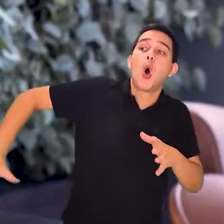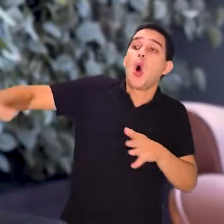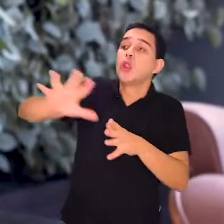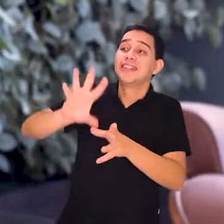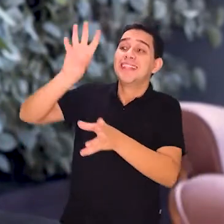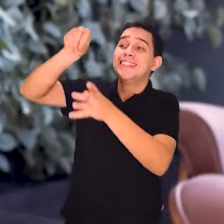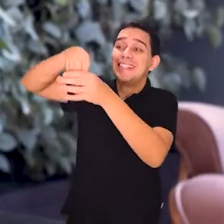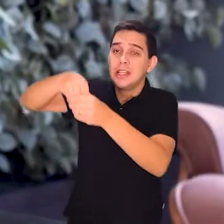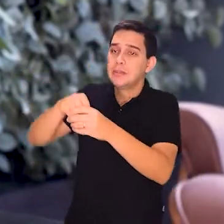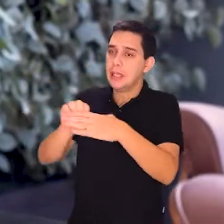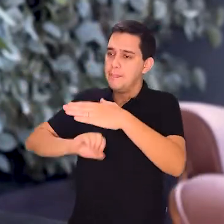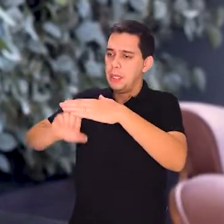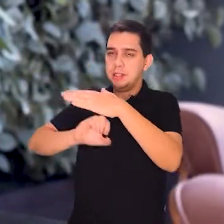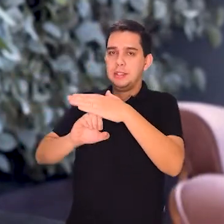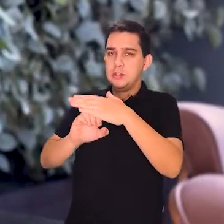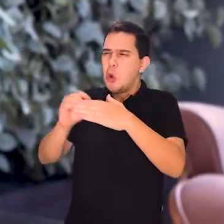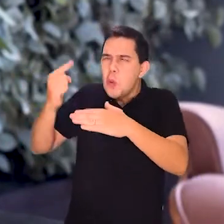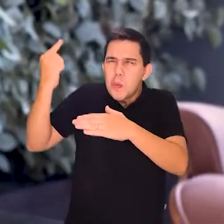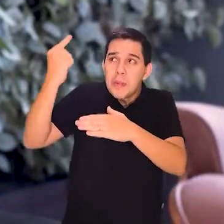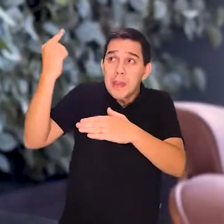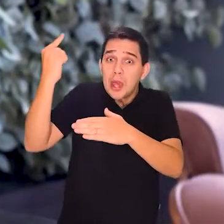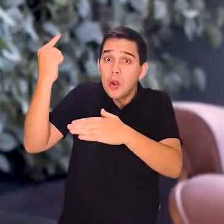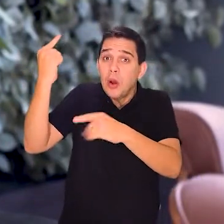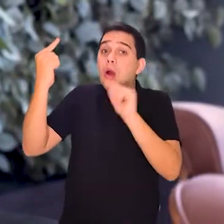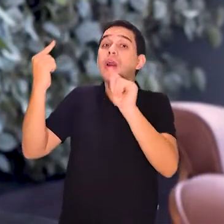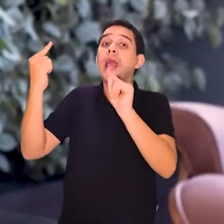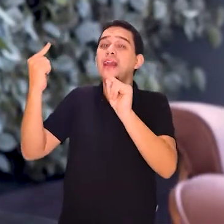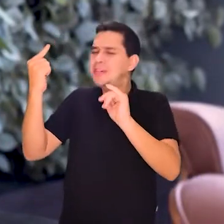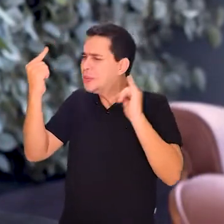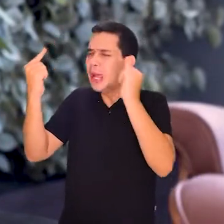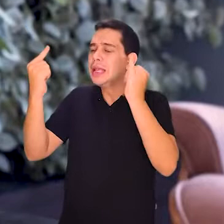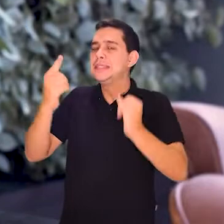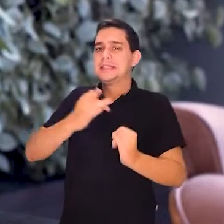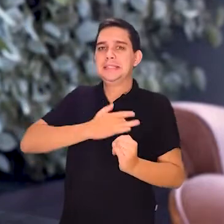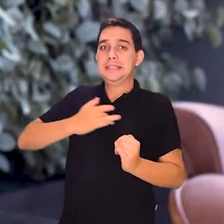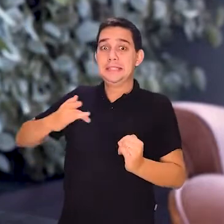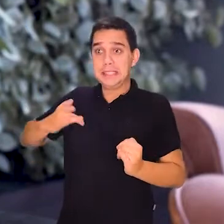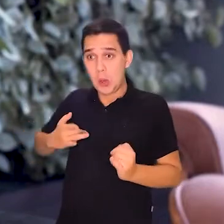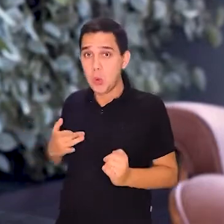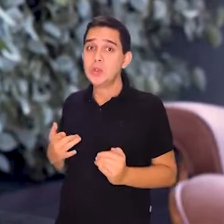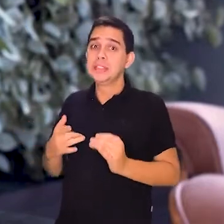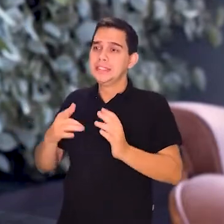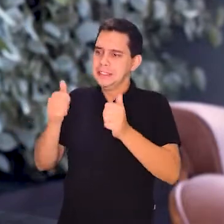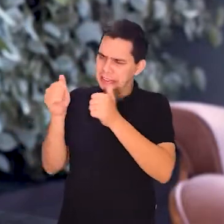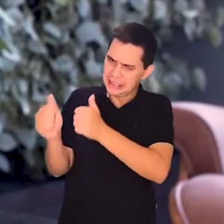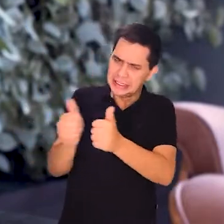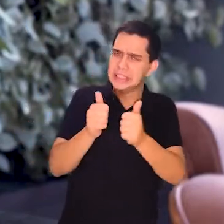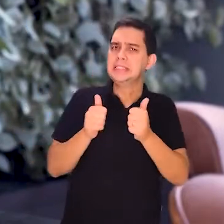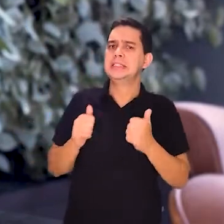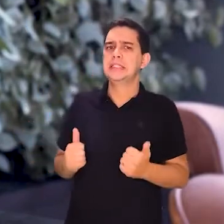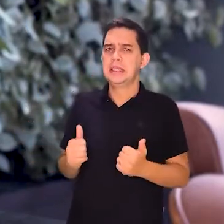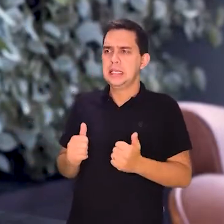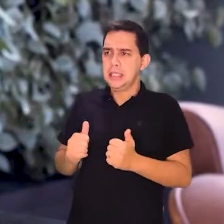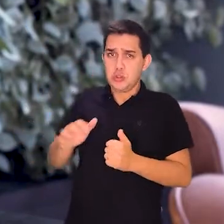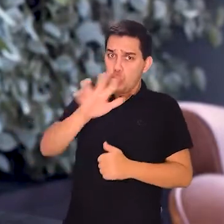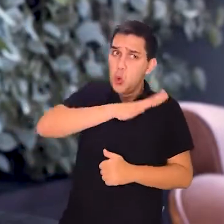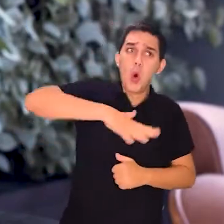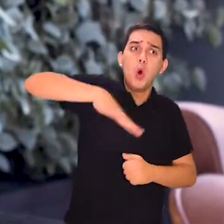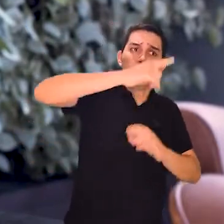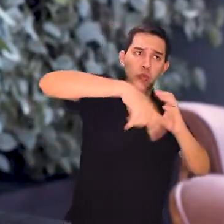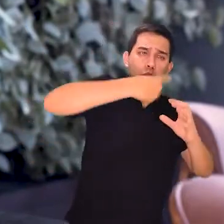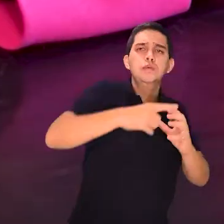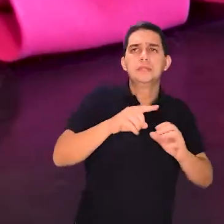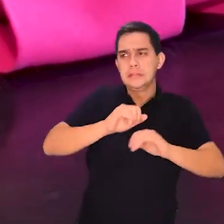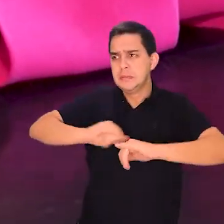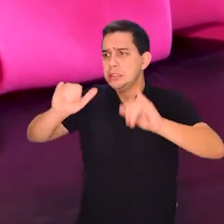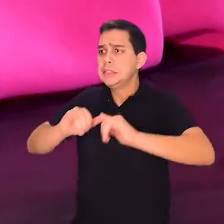coletivo, primando pelo direito à saúde, que é um direito social, e principalmente pelas diretrizes das organizações